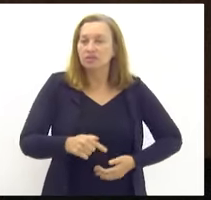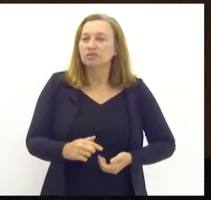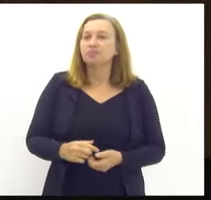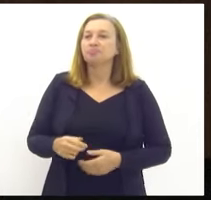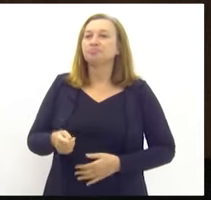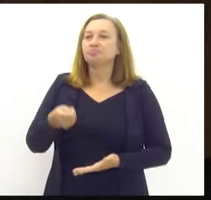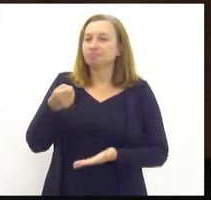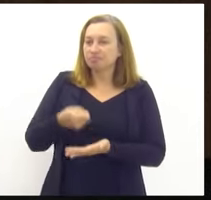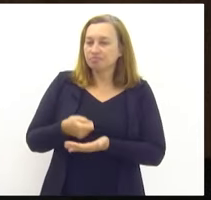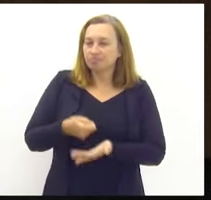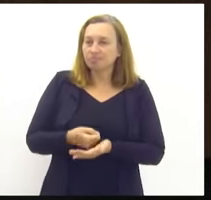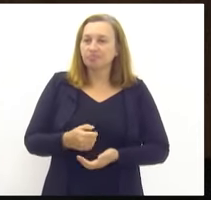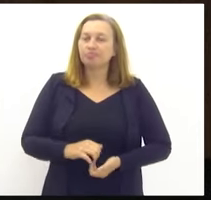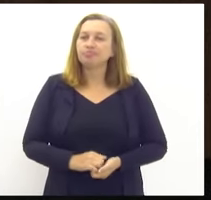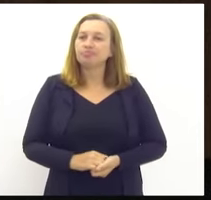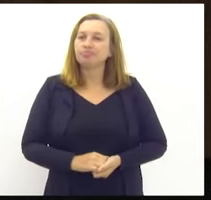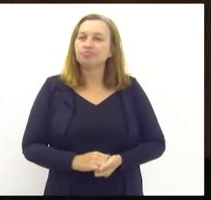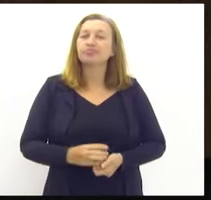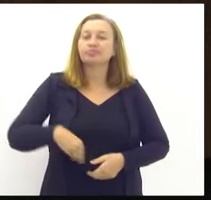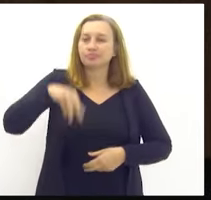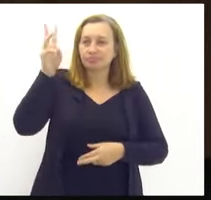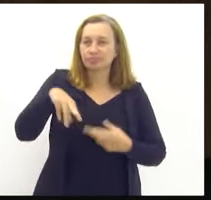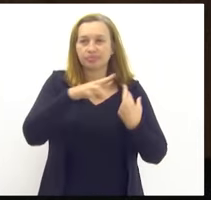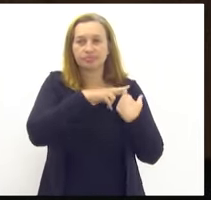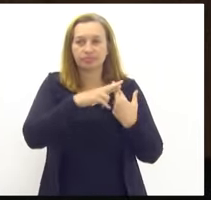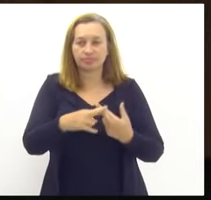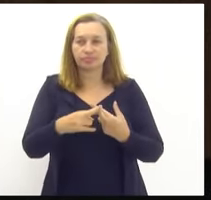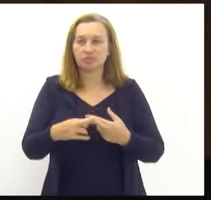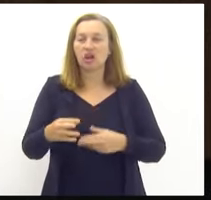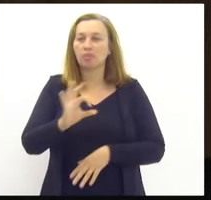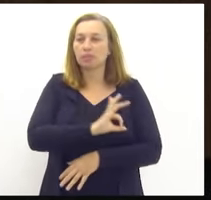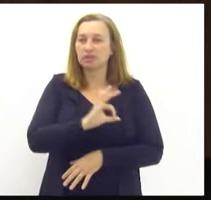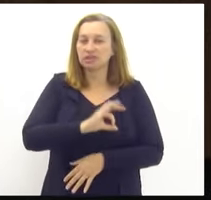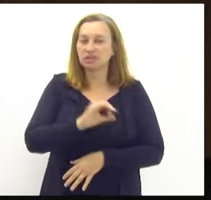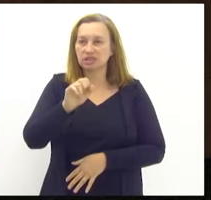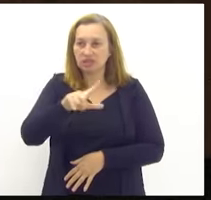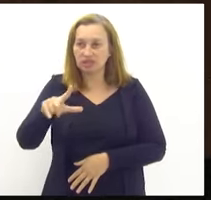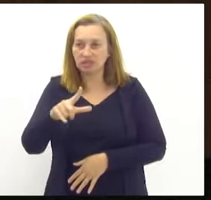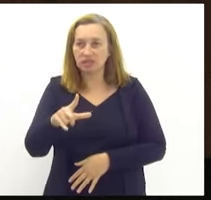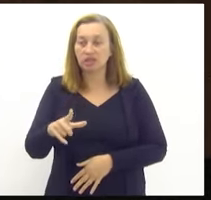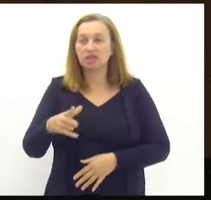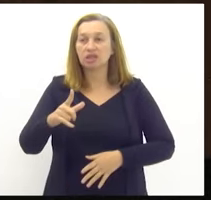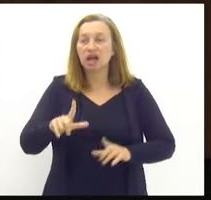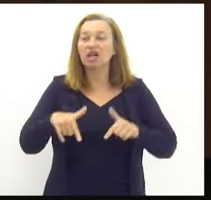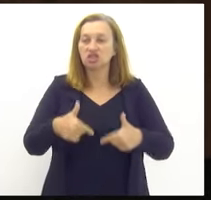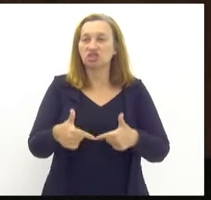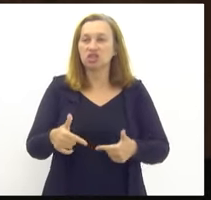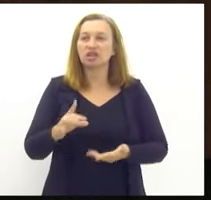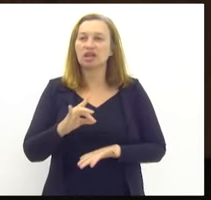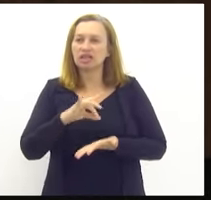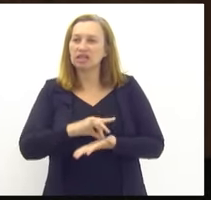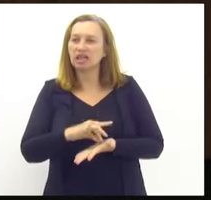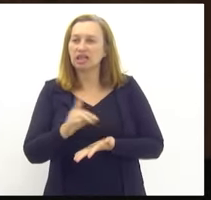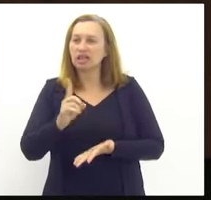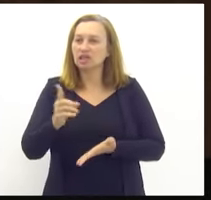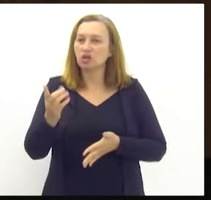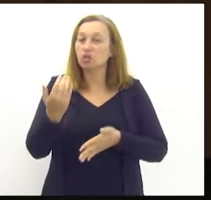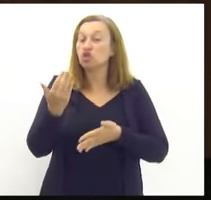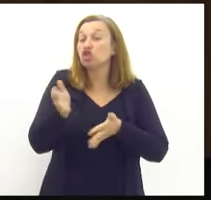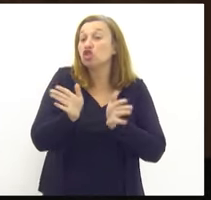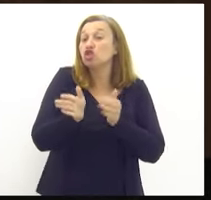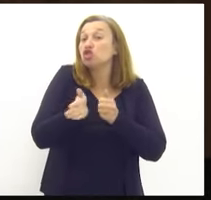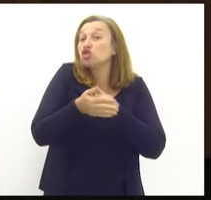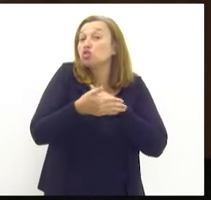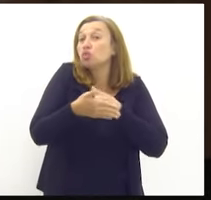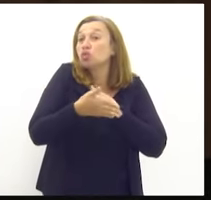questionamento espero quem vai assumir a polícia civil seja uma pessoa que queira encarar realmente a realidade e não colocar a sujeira debaixo do tapete